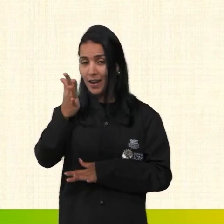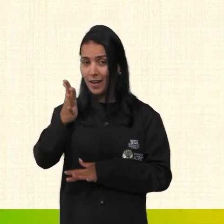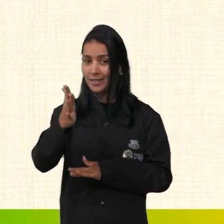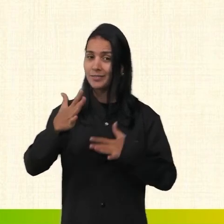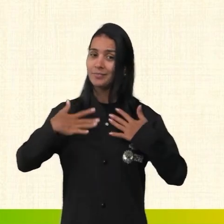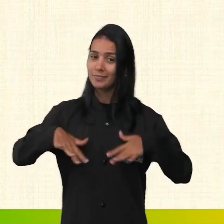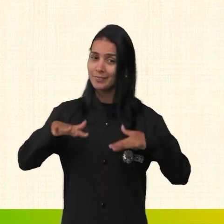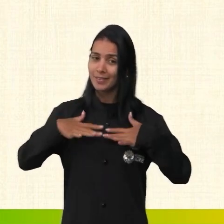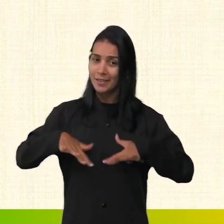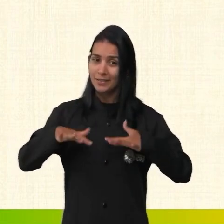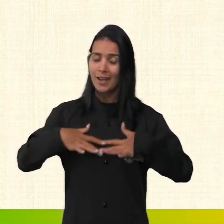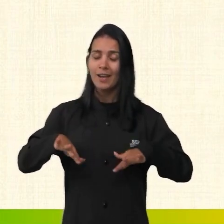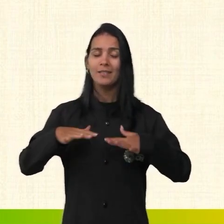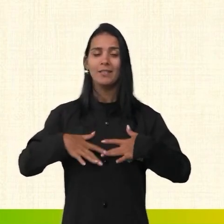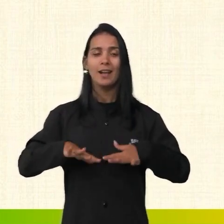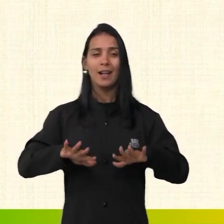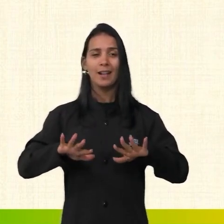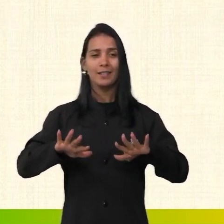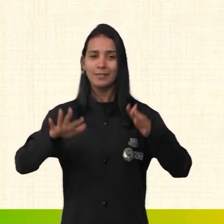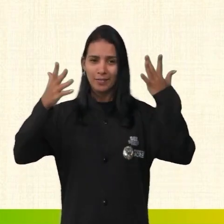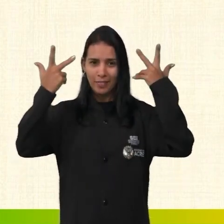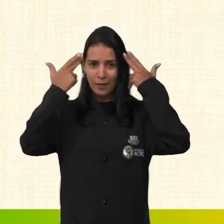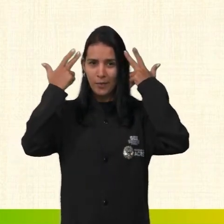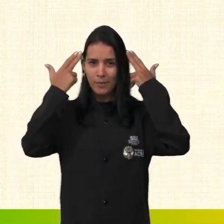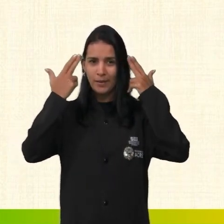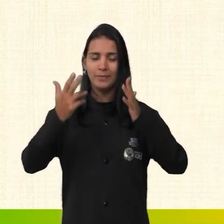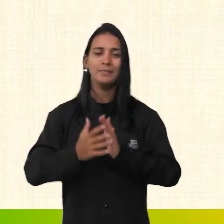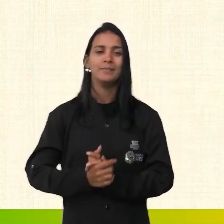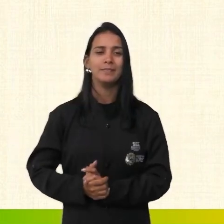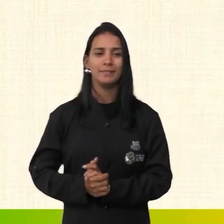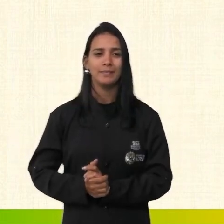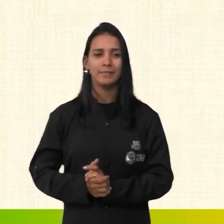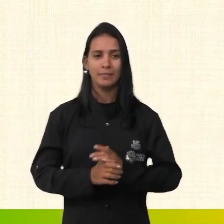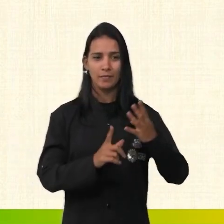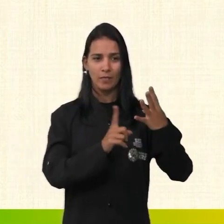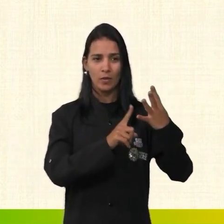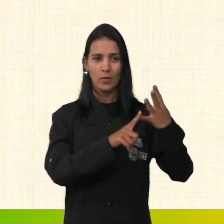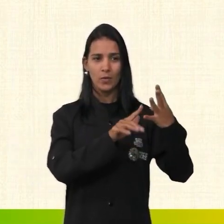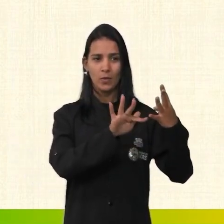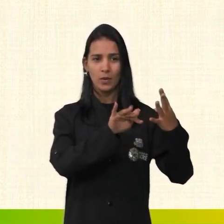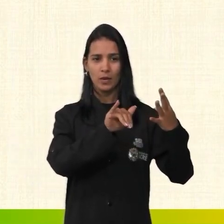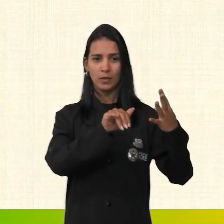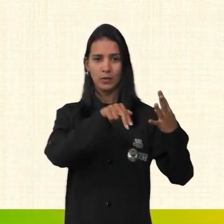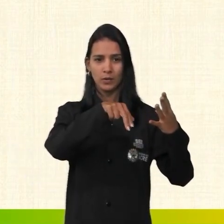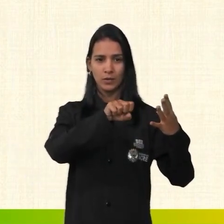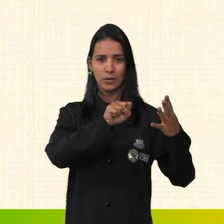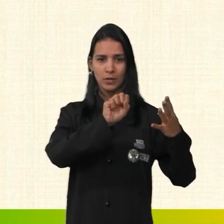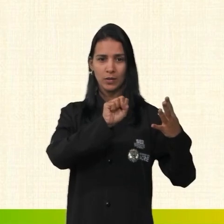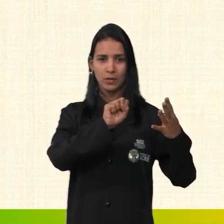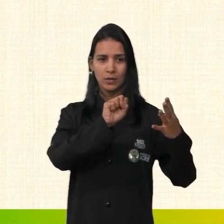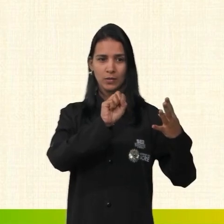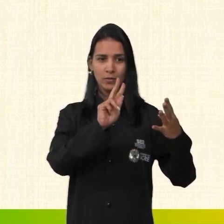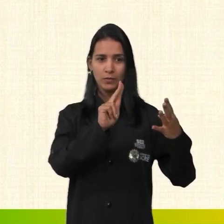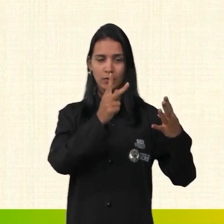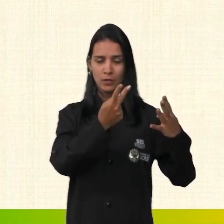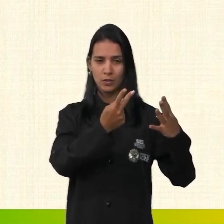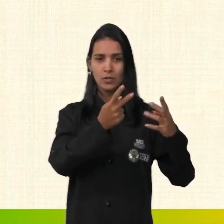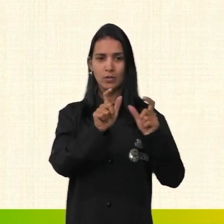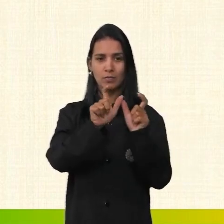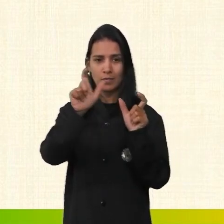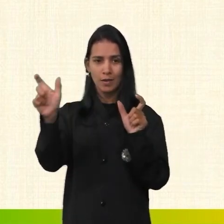tudo indo muito bem. Nós temos o finish, que significa terminar.